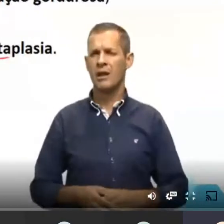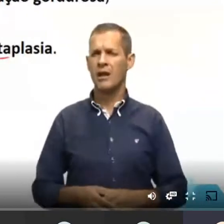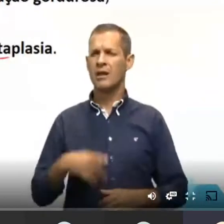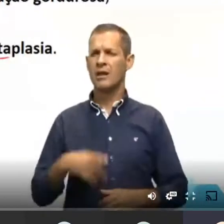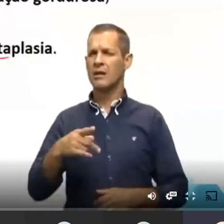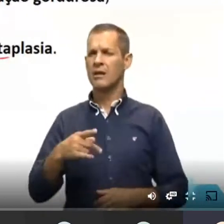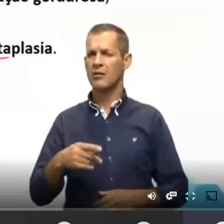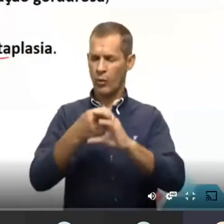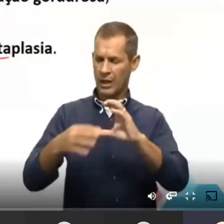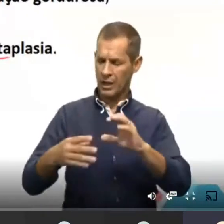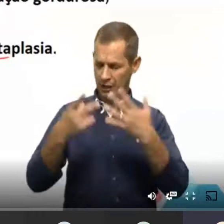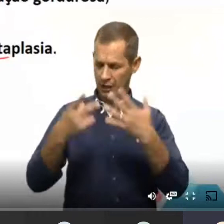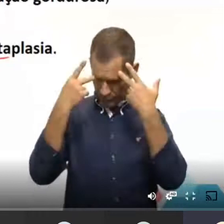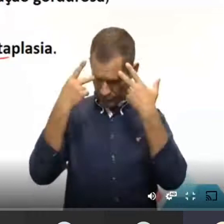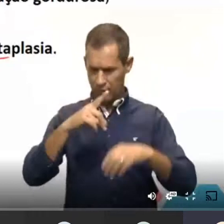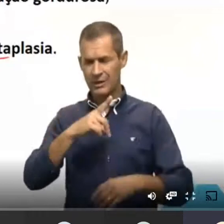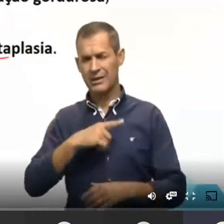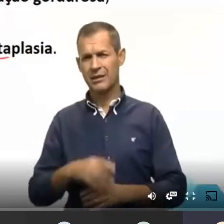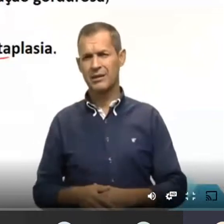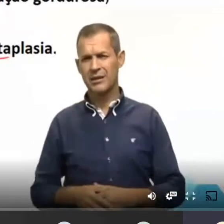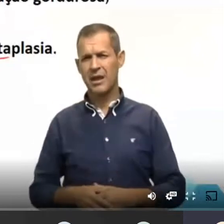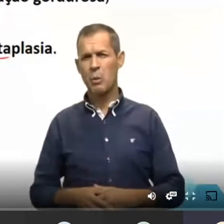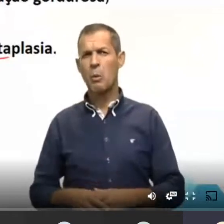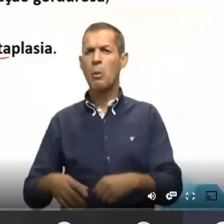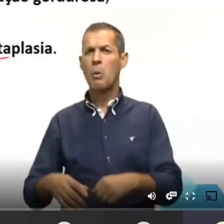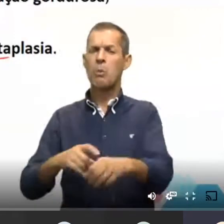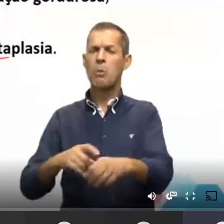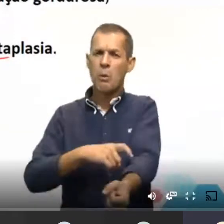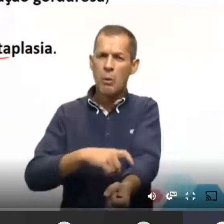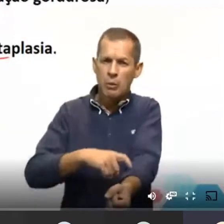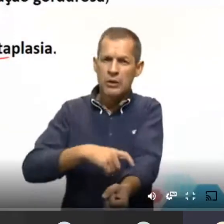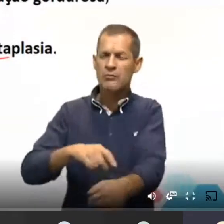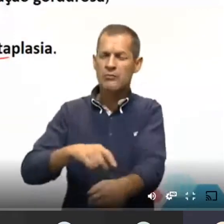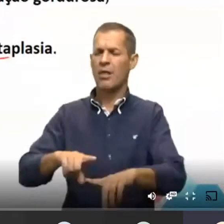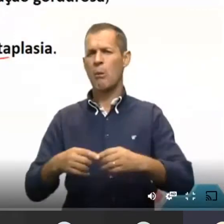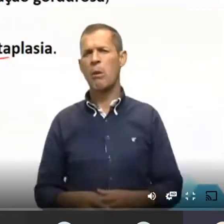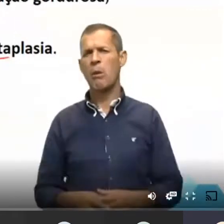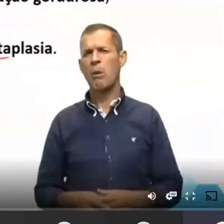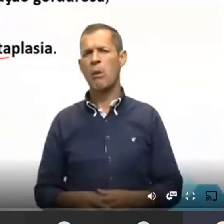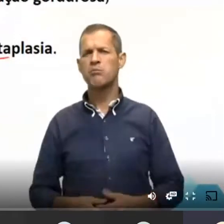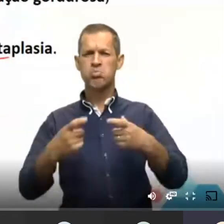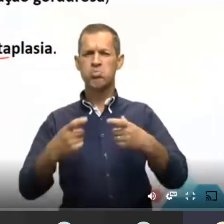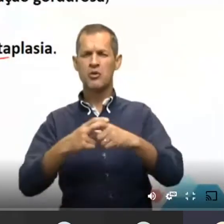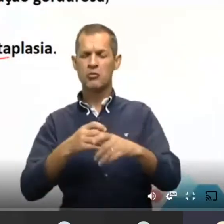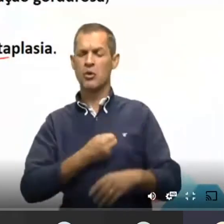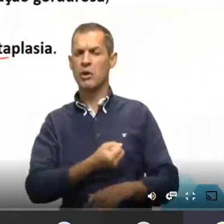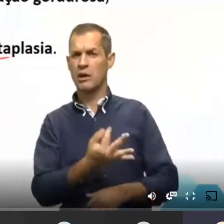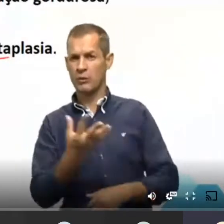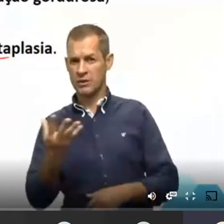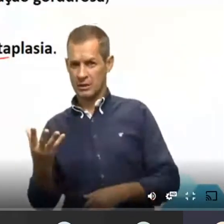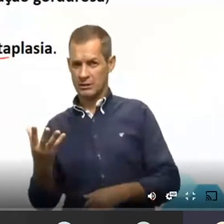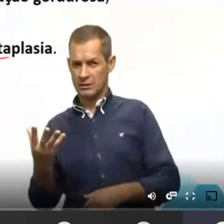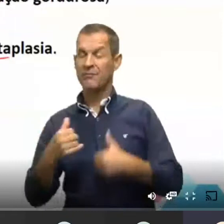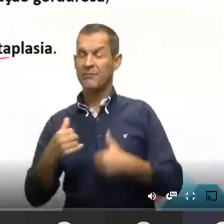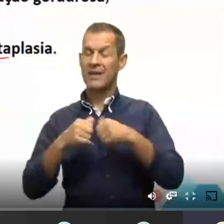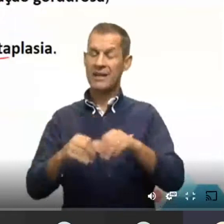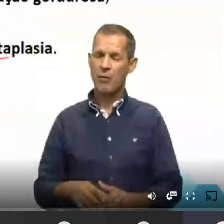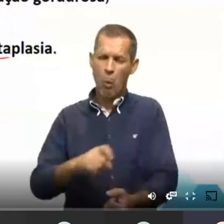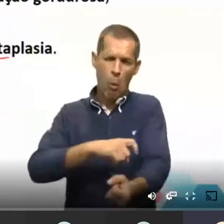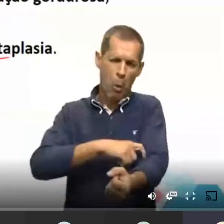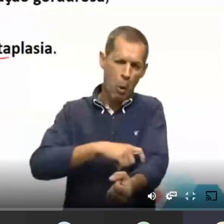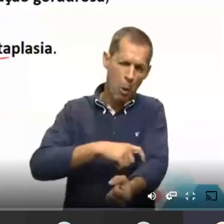em seu estado normal, passa por um estresse e diminui o seu volume, né?